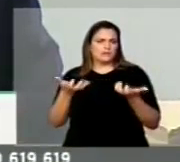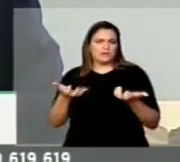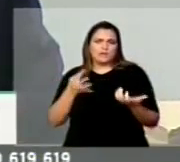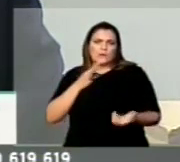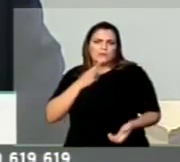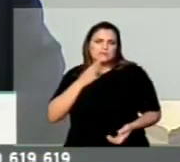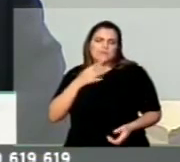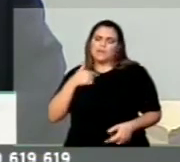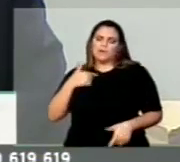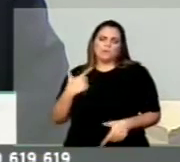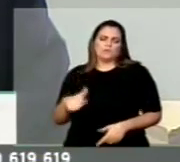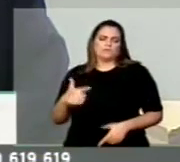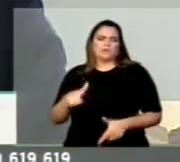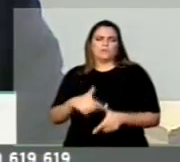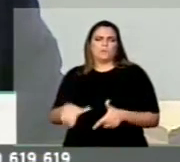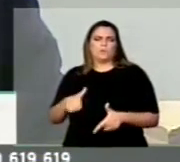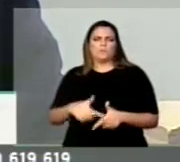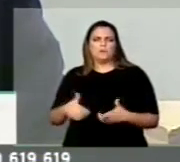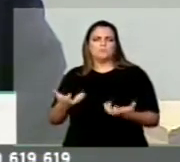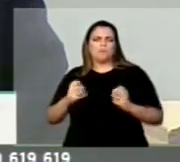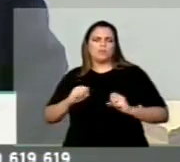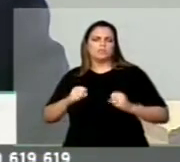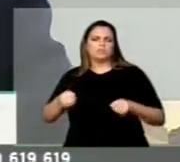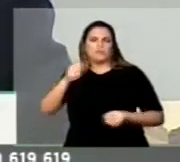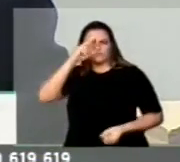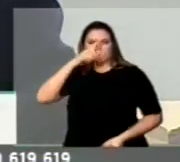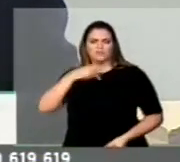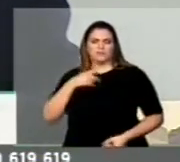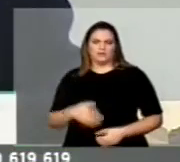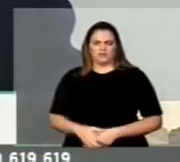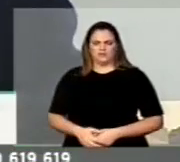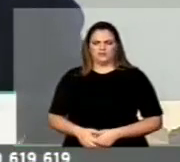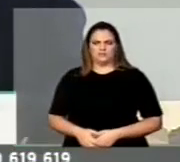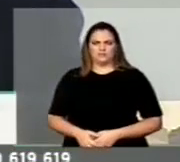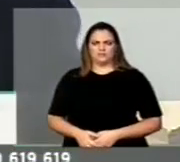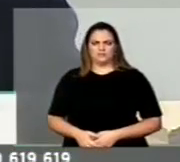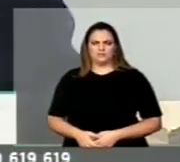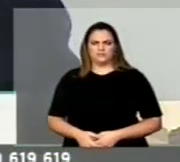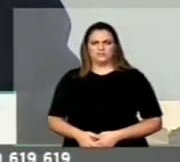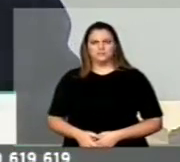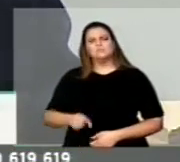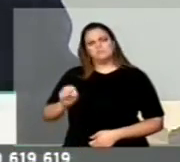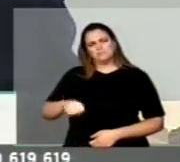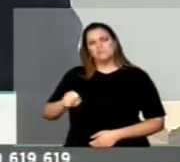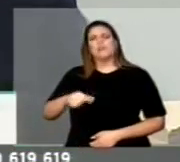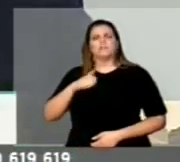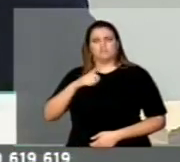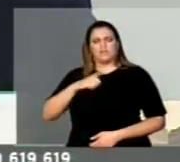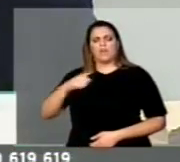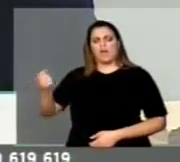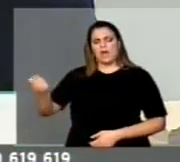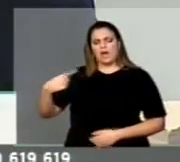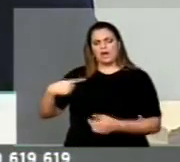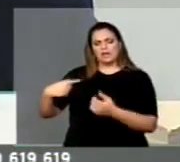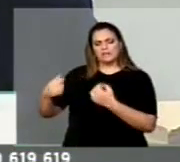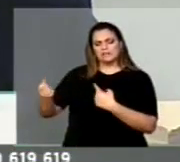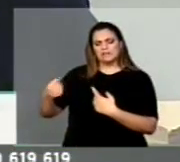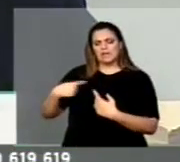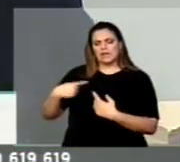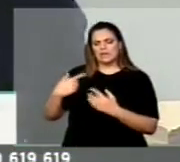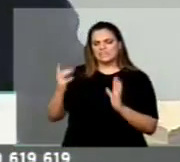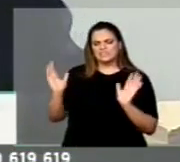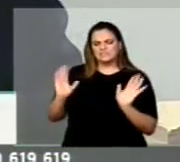defender. Obviamente que eu sofro algum tipo de contestação política. Eu não usei a palavra